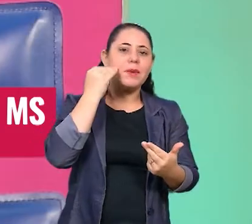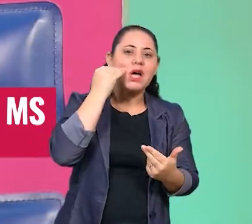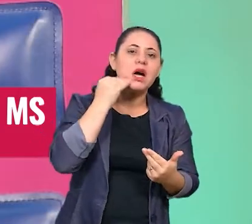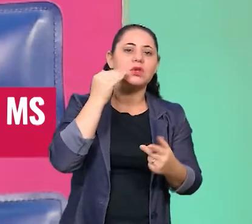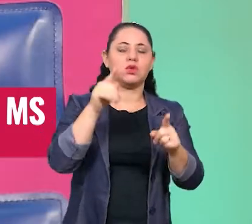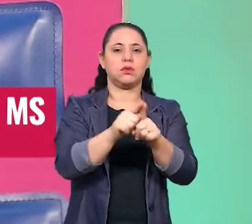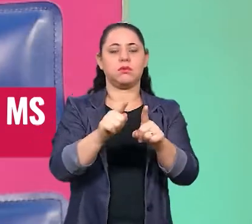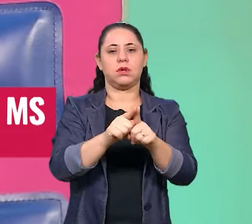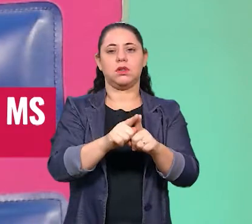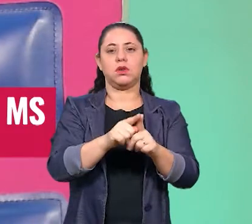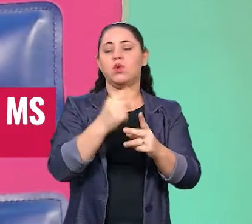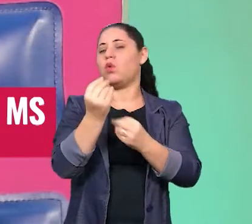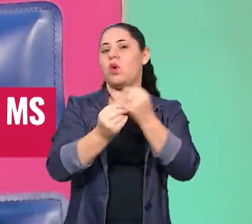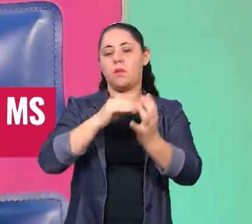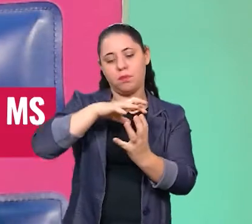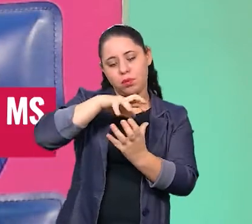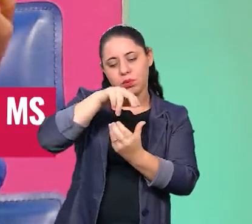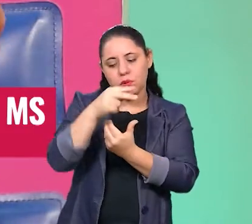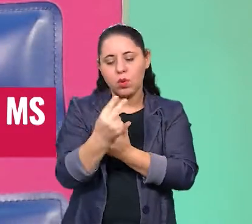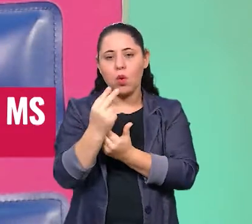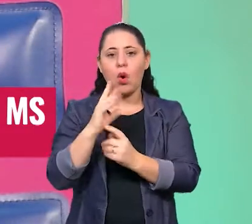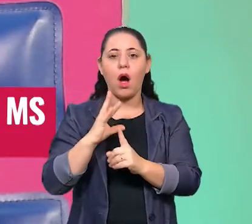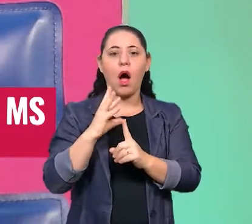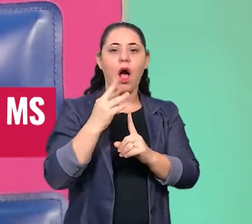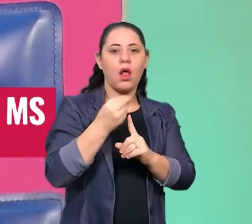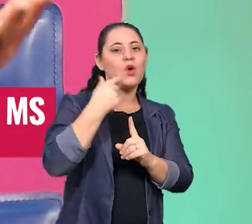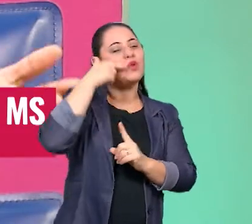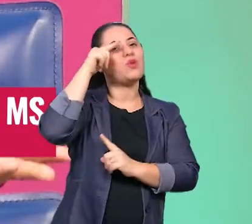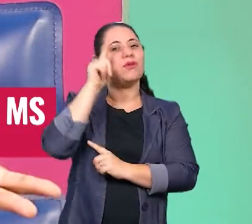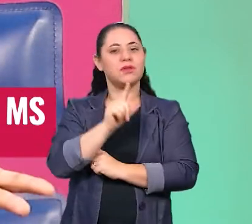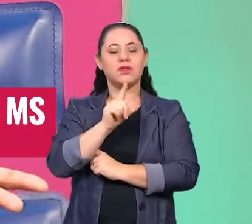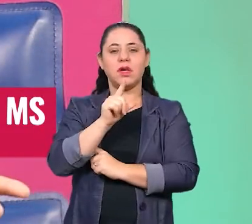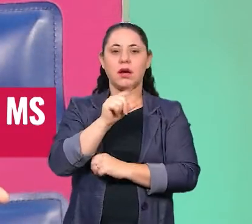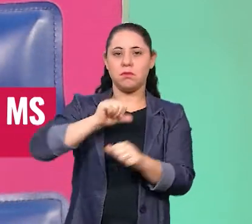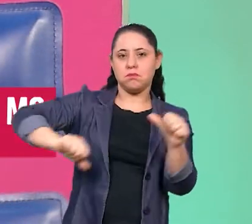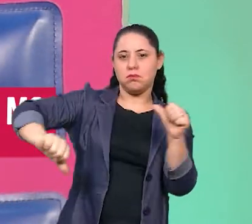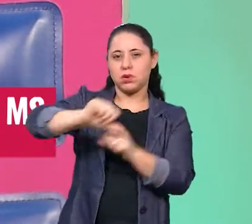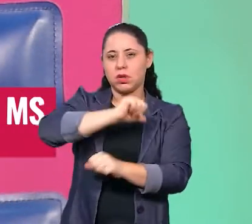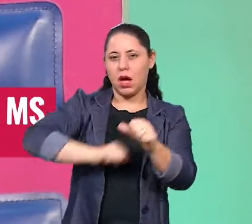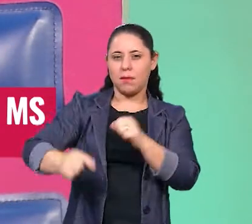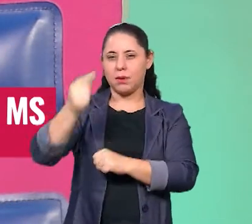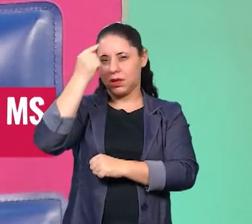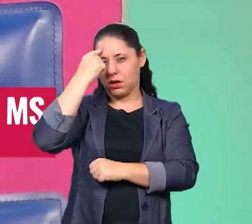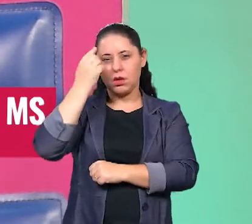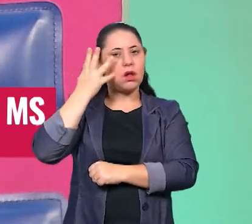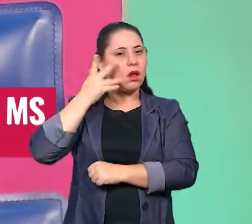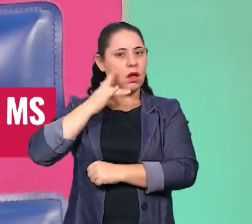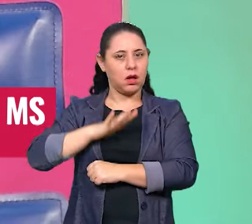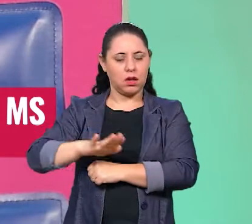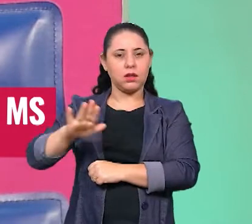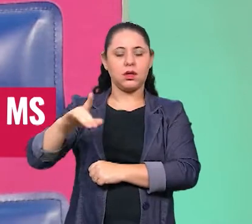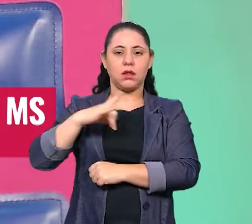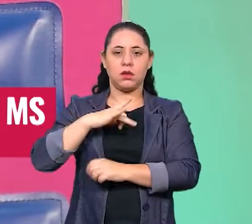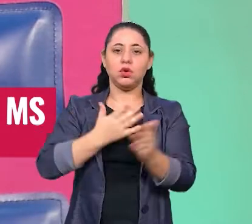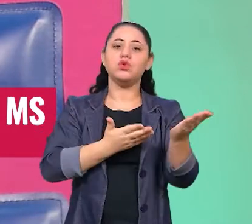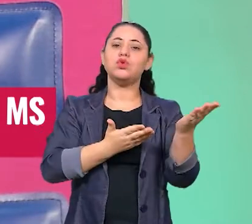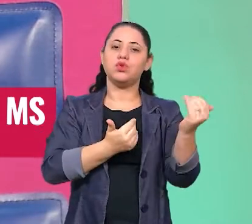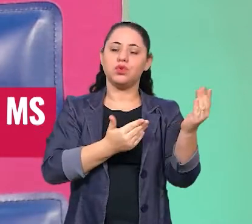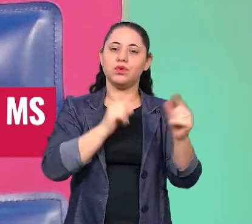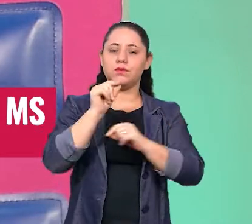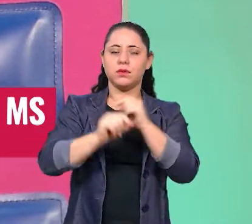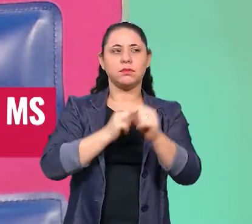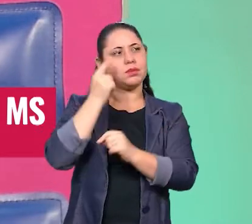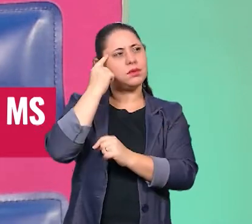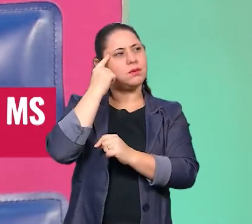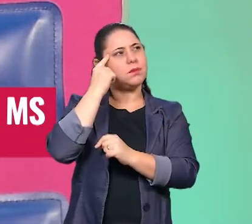né, da arte sustentável, você consegue mudar a mentalidade dessas crianças. Nós temos ali adolescentes que eu lembro de uma vez